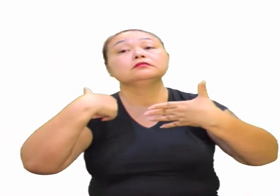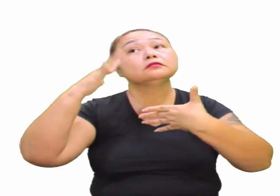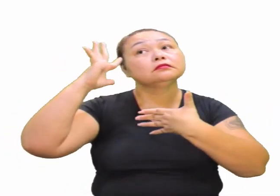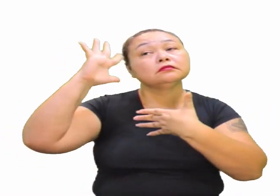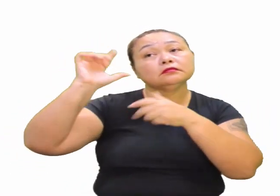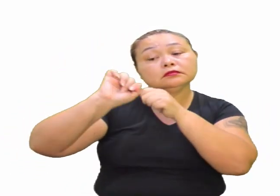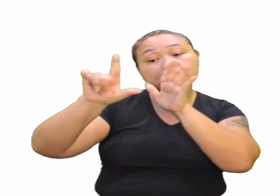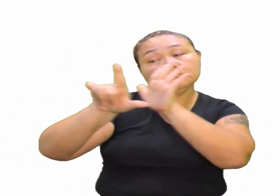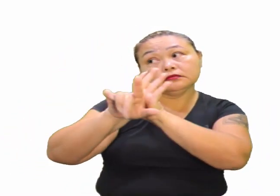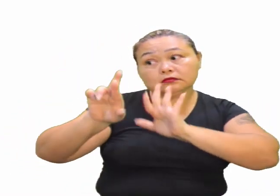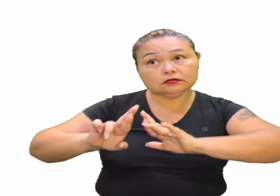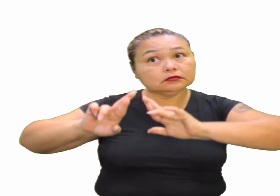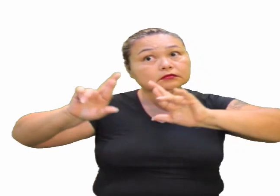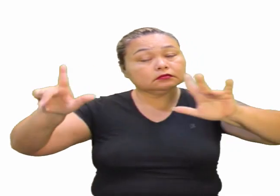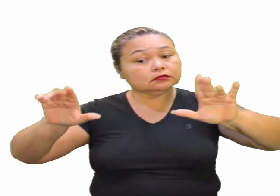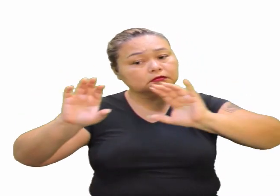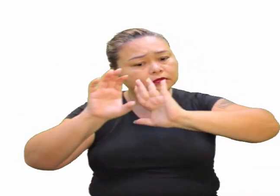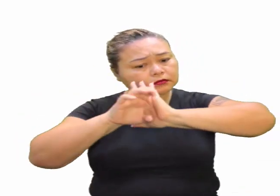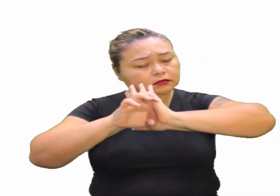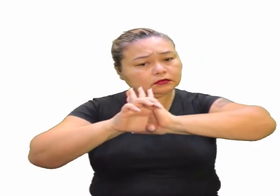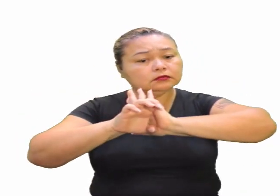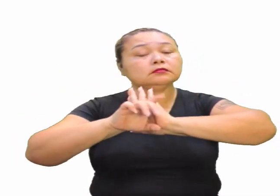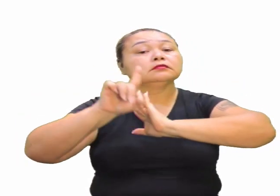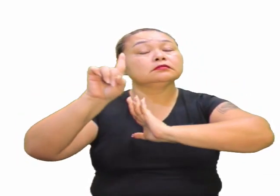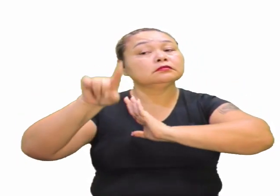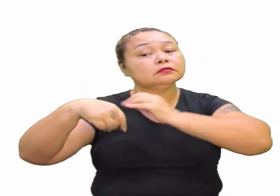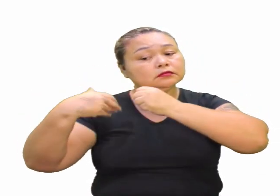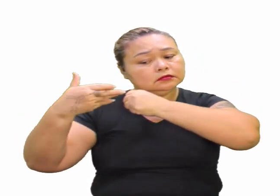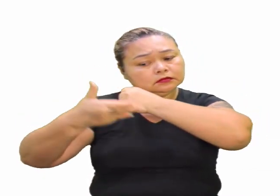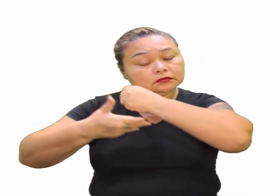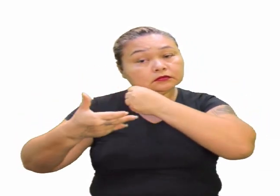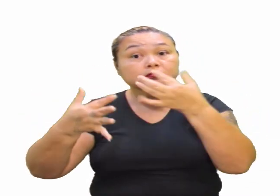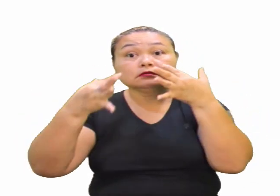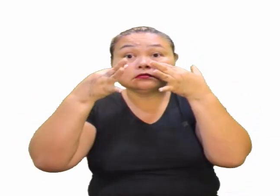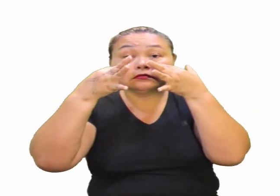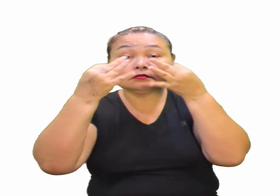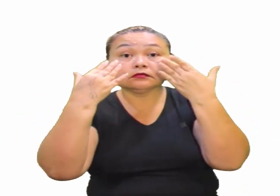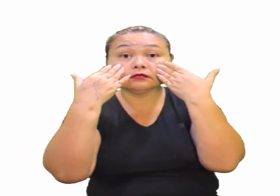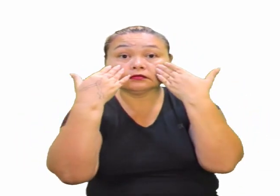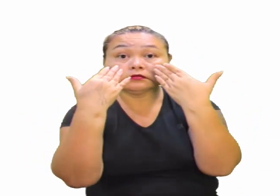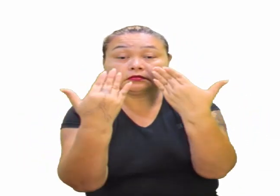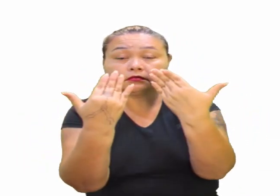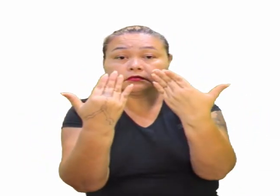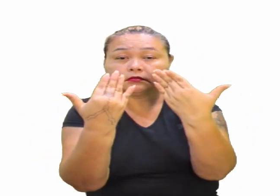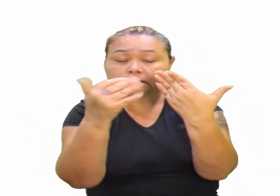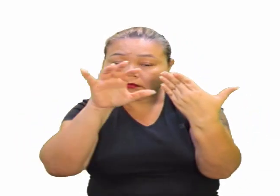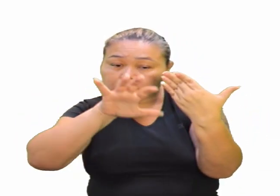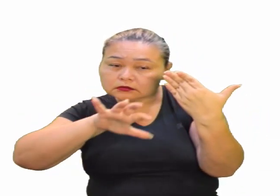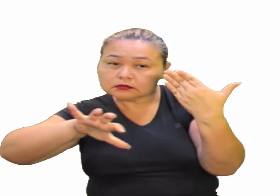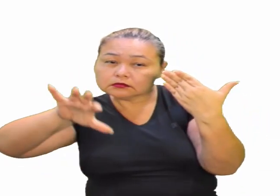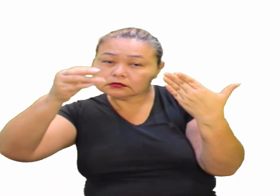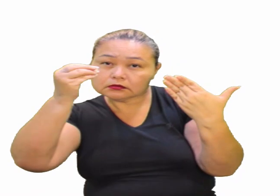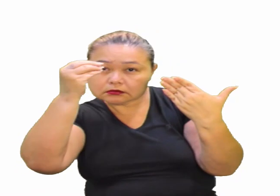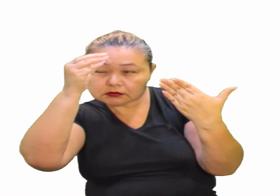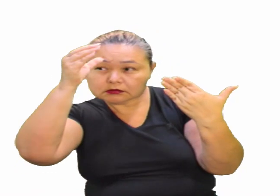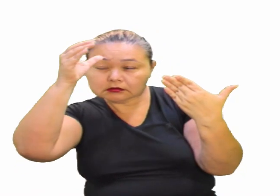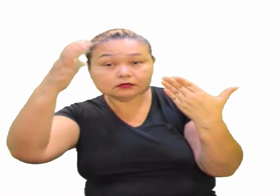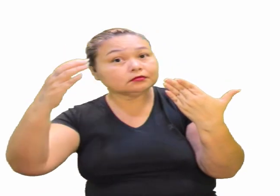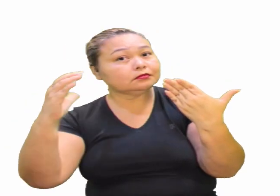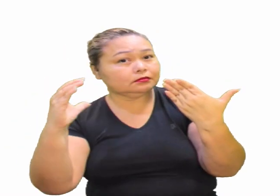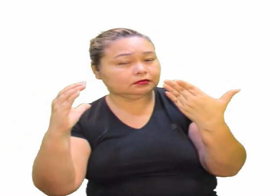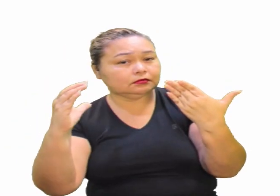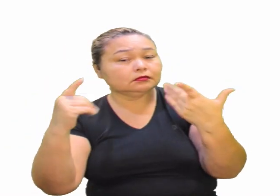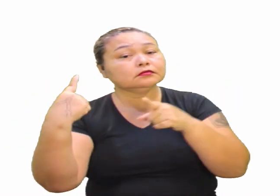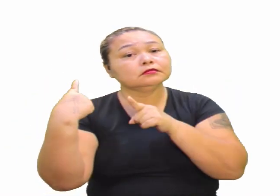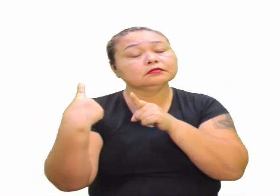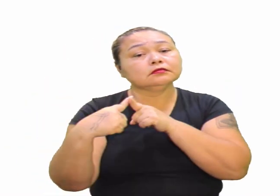conceitos distintos, fundamentados em evidências e parte do conhecimento científico.